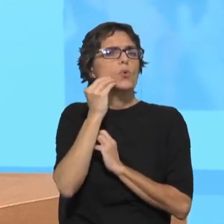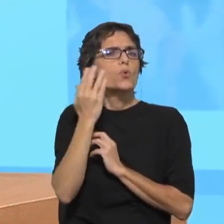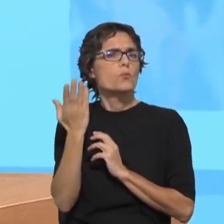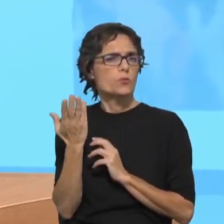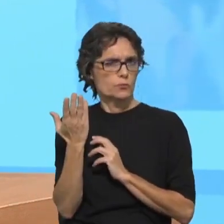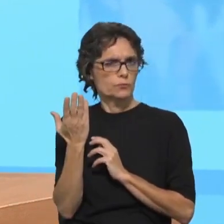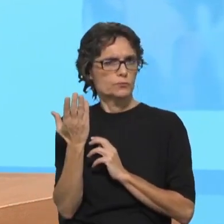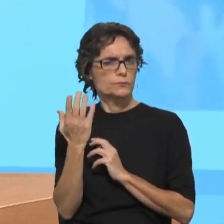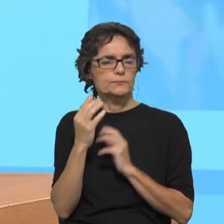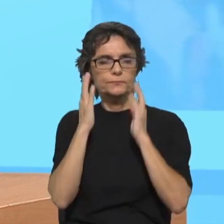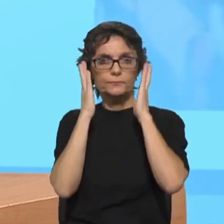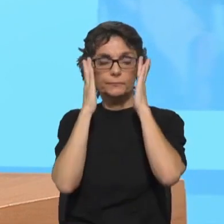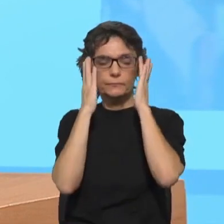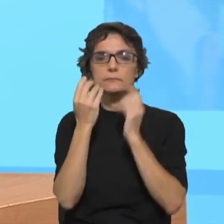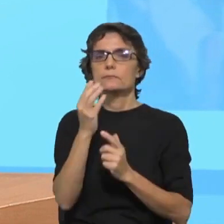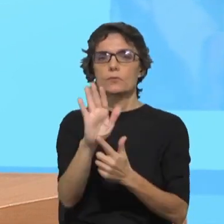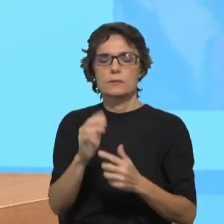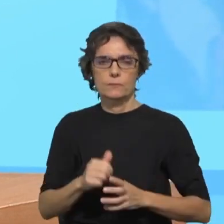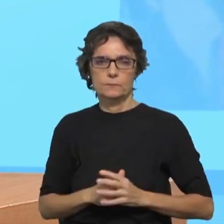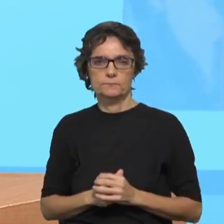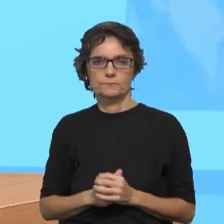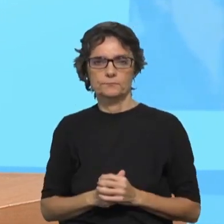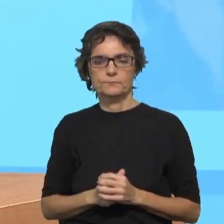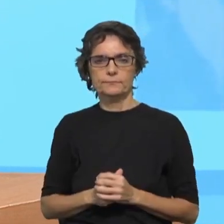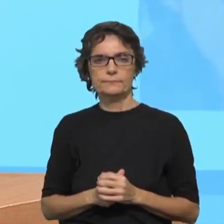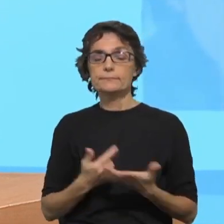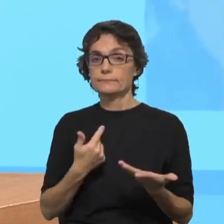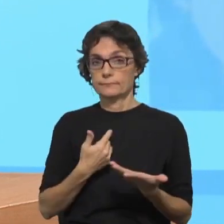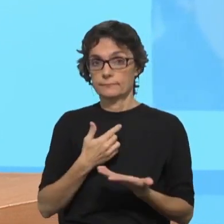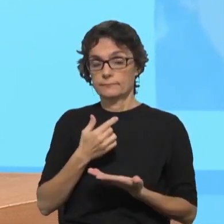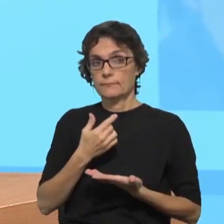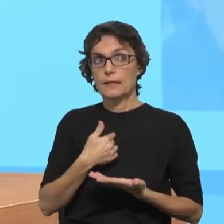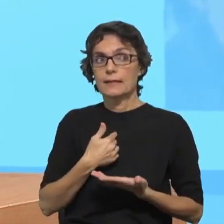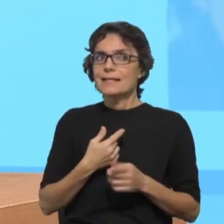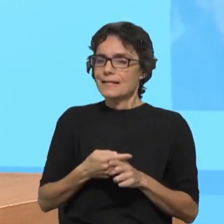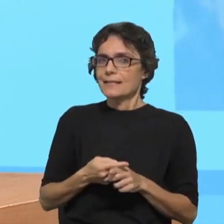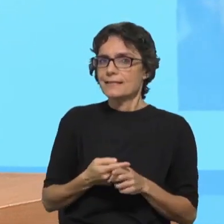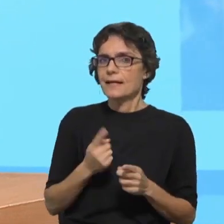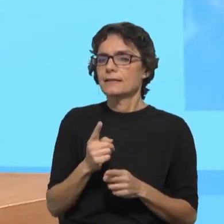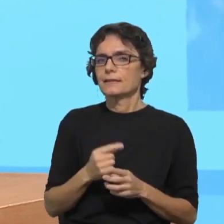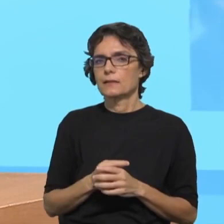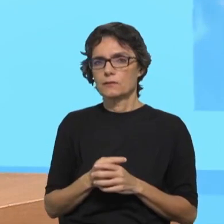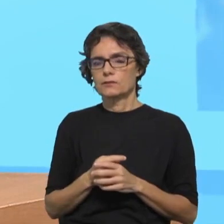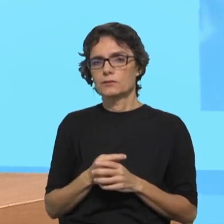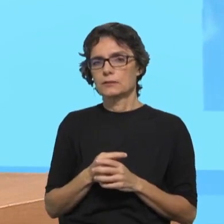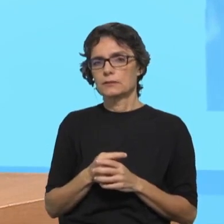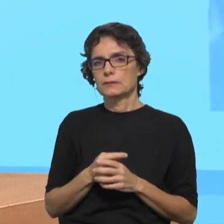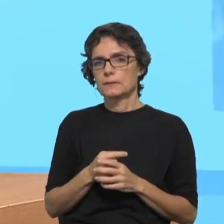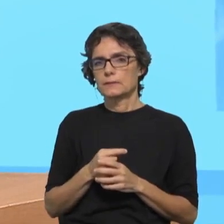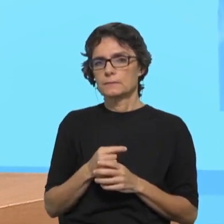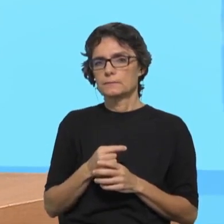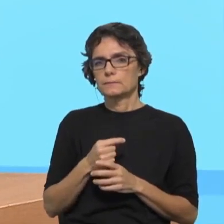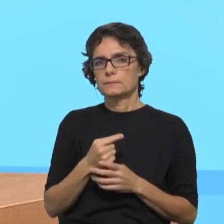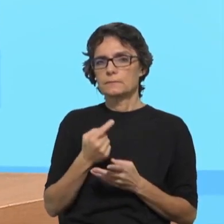sinalizar. Por exemplo, é-me interessante saber e partilhar esse saber com as